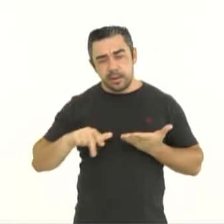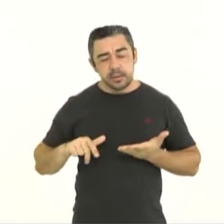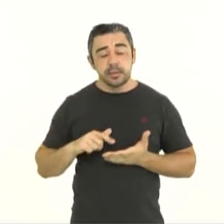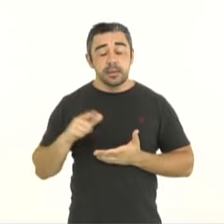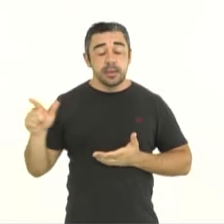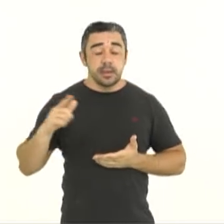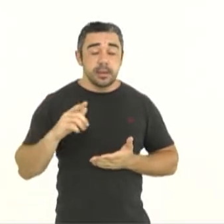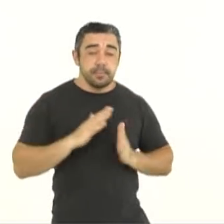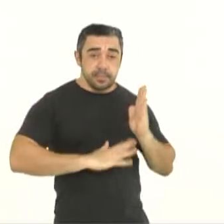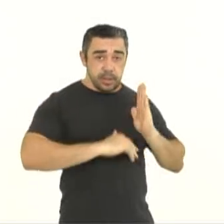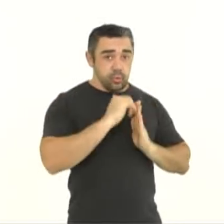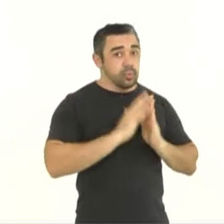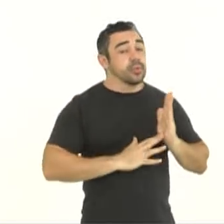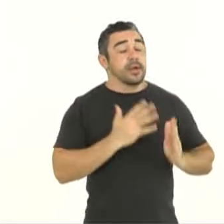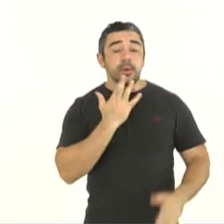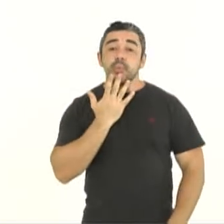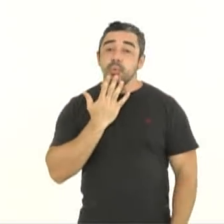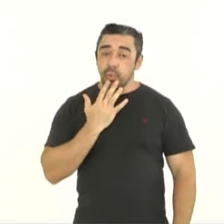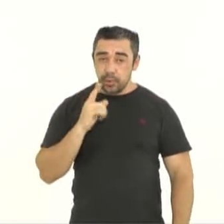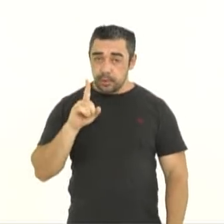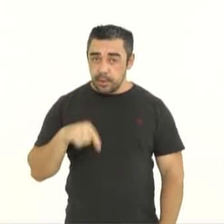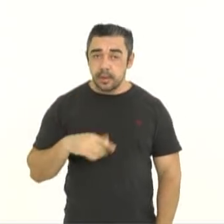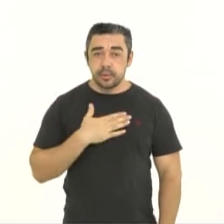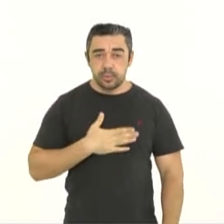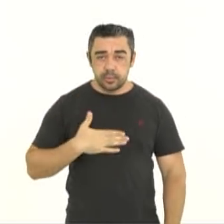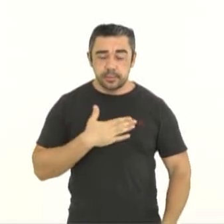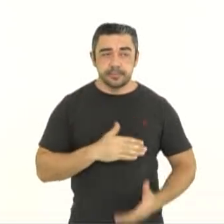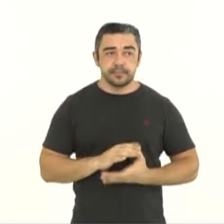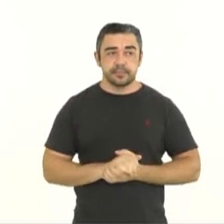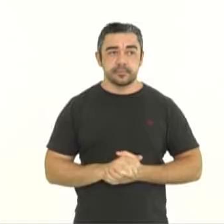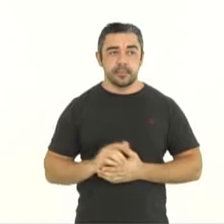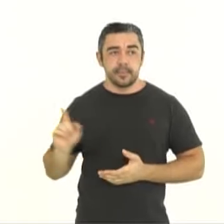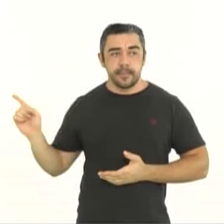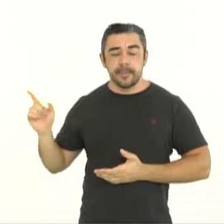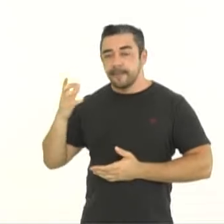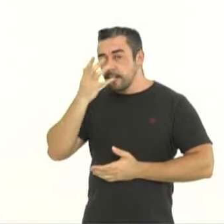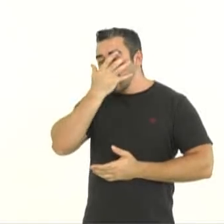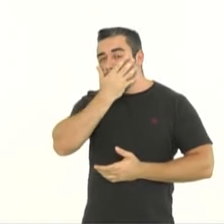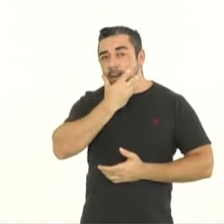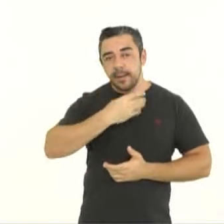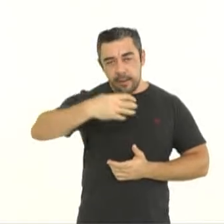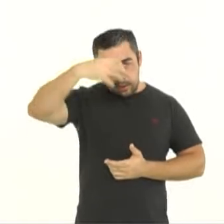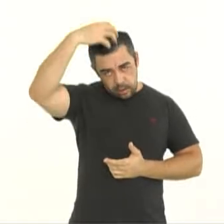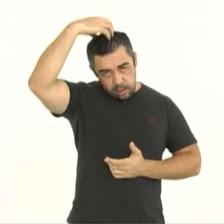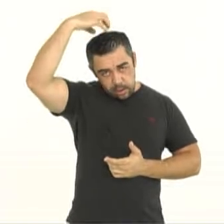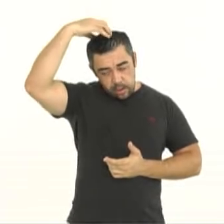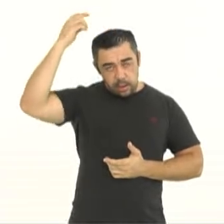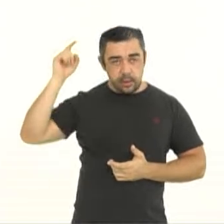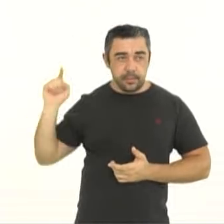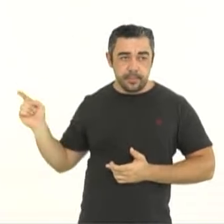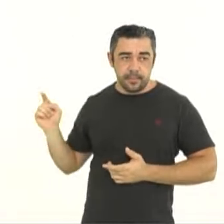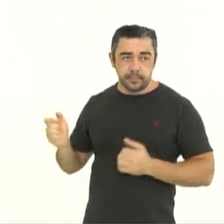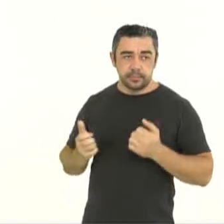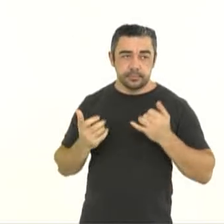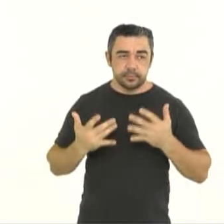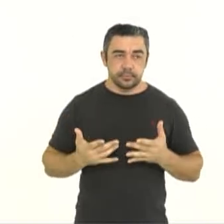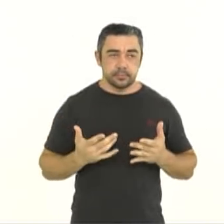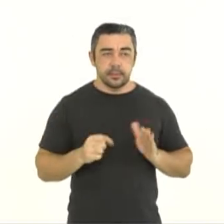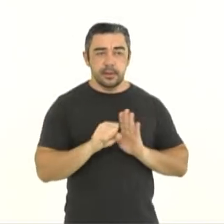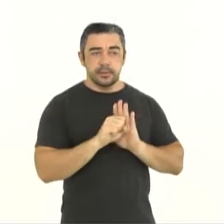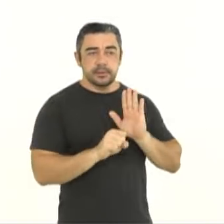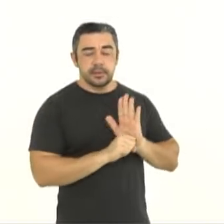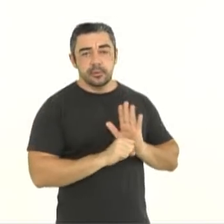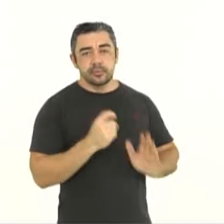pinturas astecas são bem coloridas, tá? Então, nós temos o rei de Texcoco aqui, conforme descrito no Codex, né, do